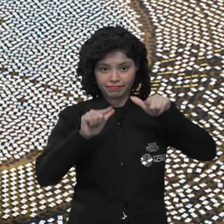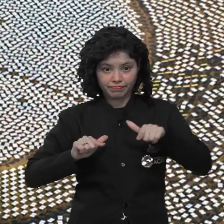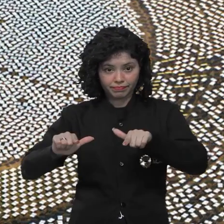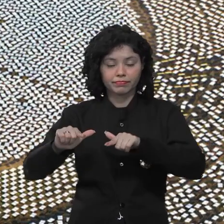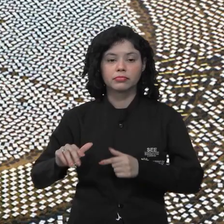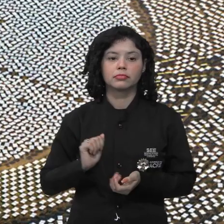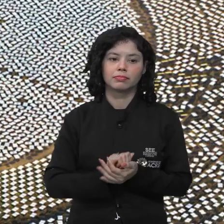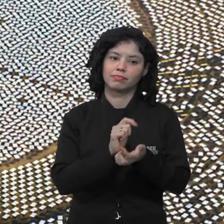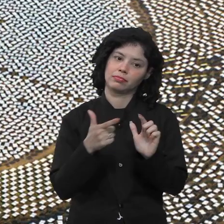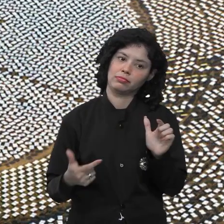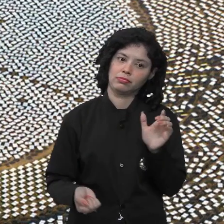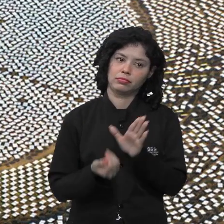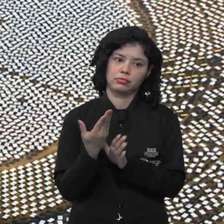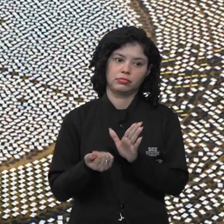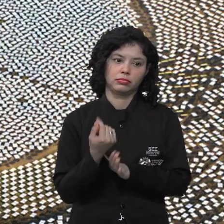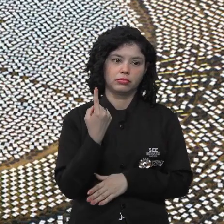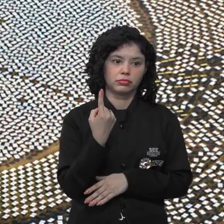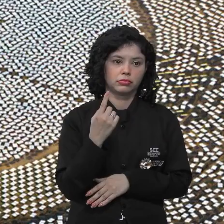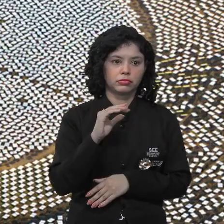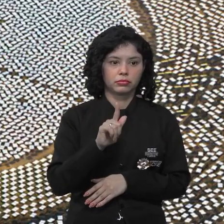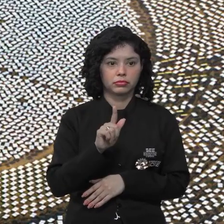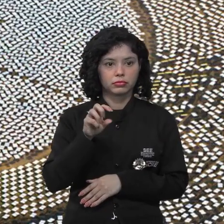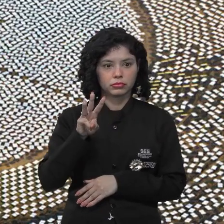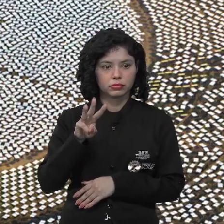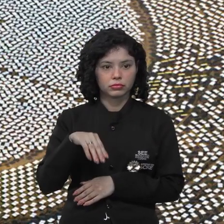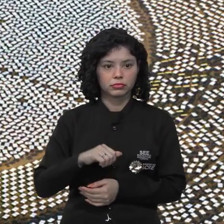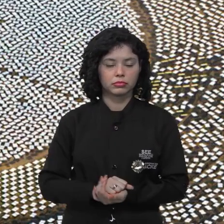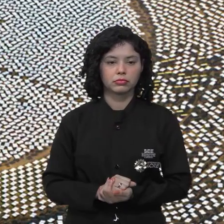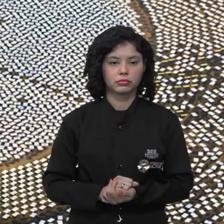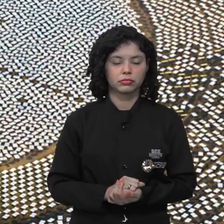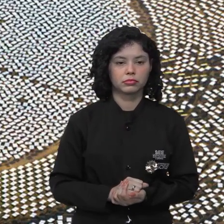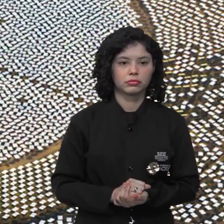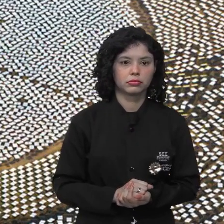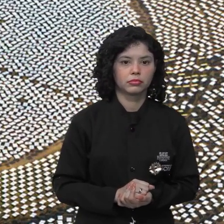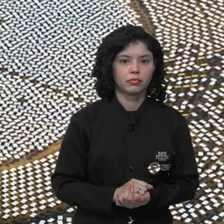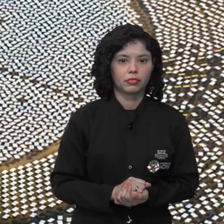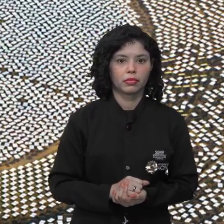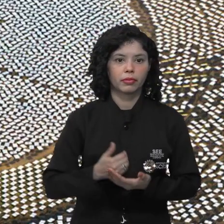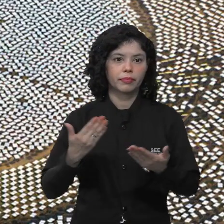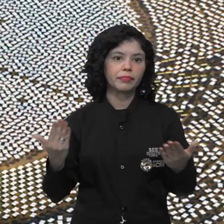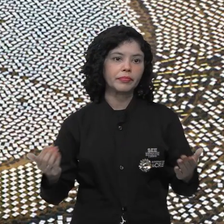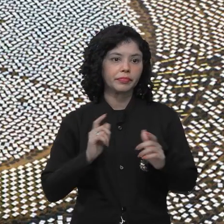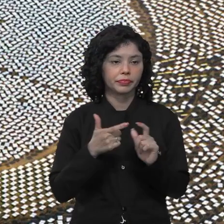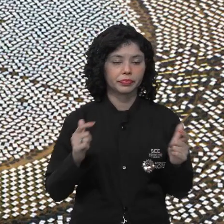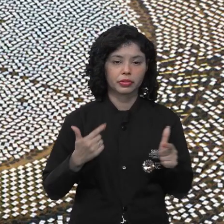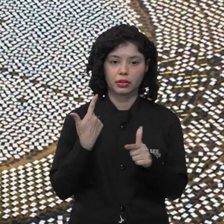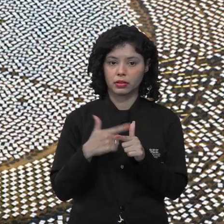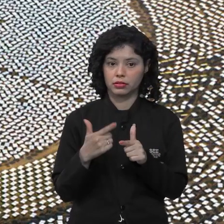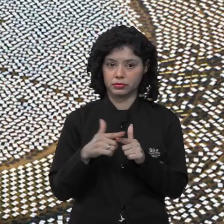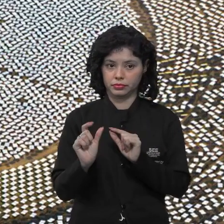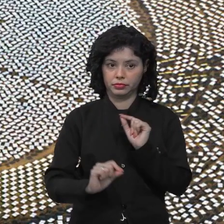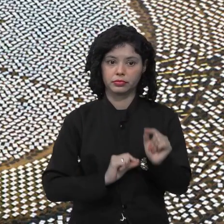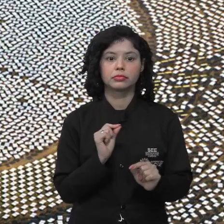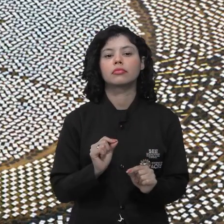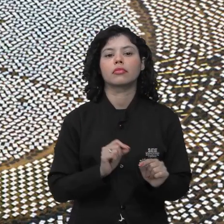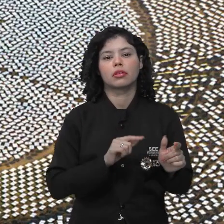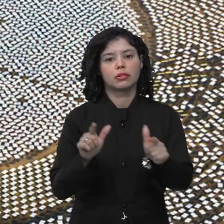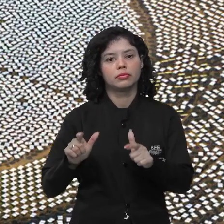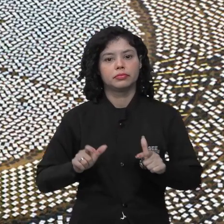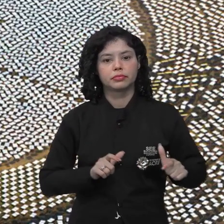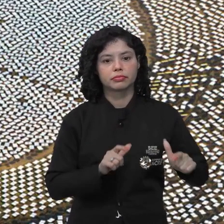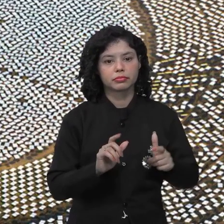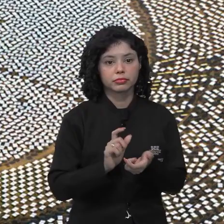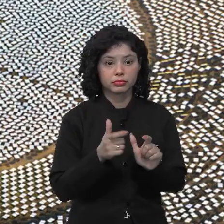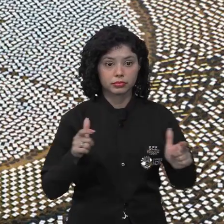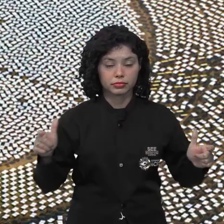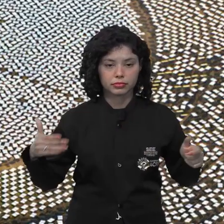E ela gera ali em torno de 1 gigawatts de energia, né? Então, o grande problema, né, é esse espaço. Olha só